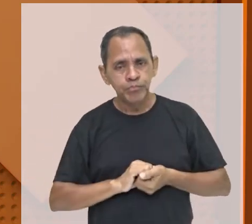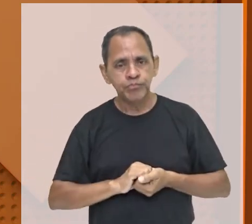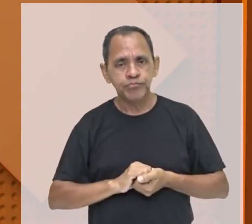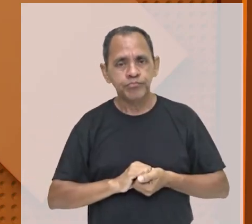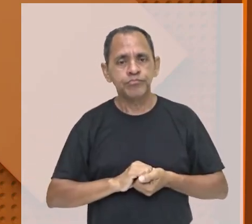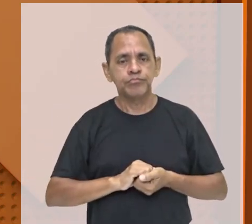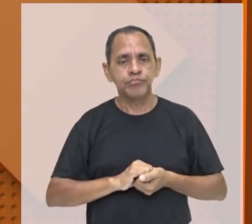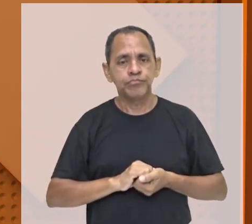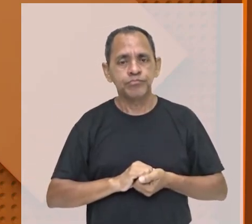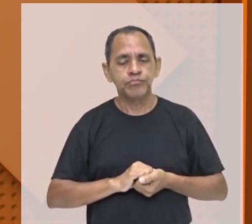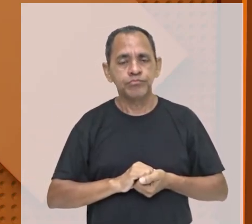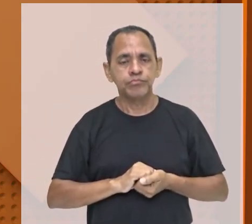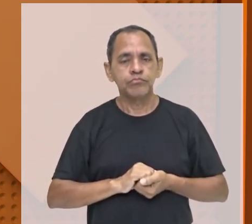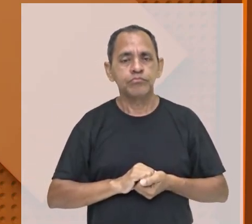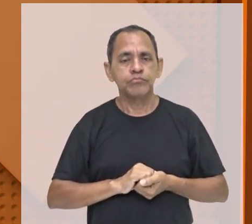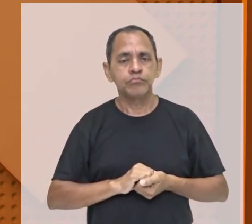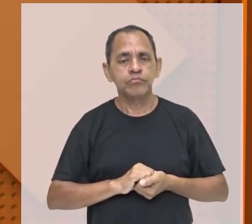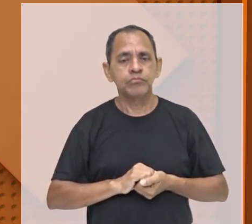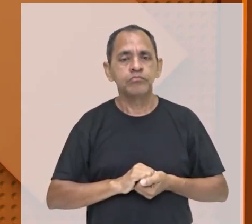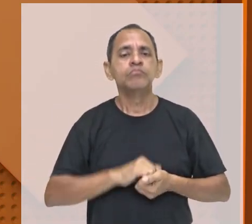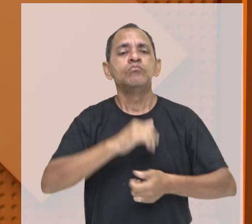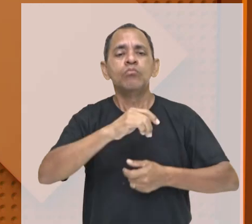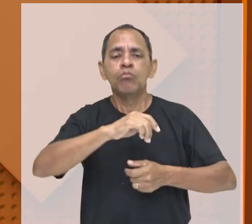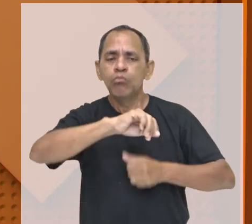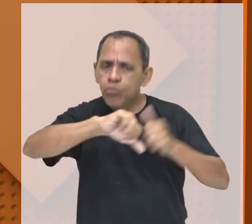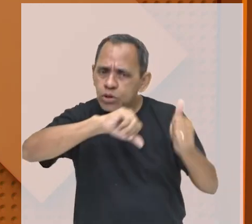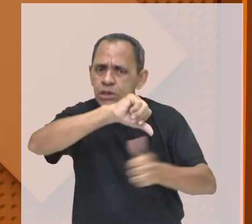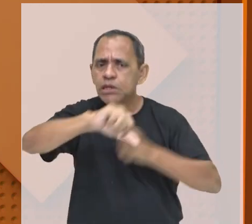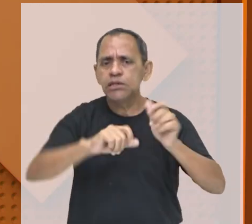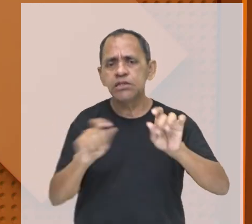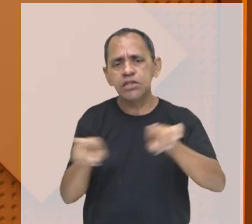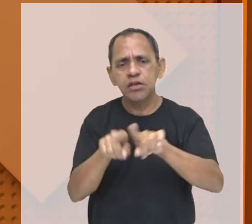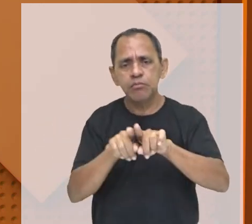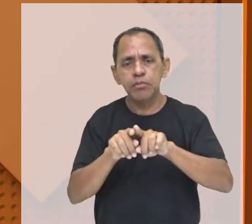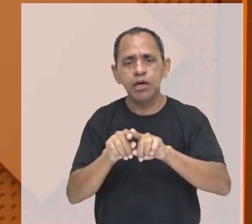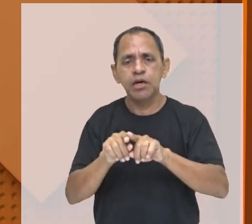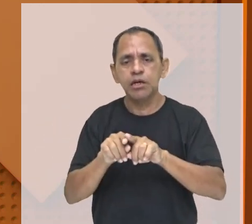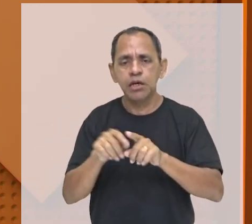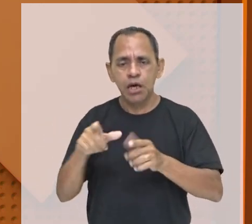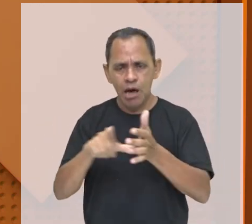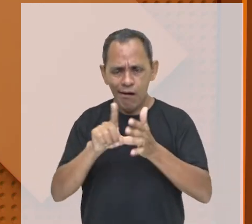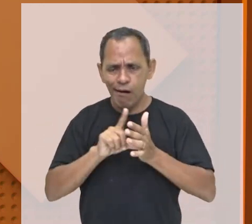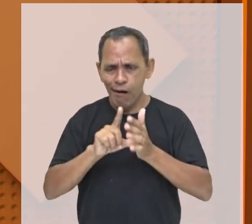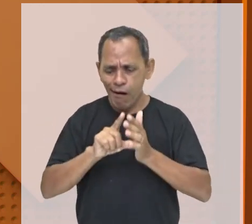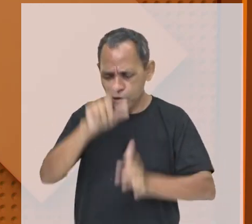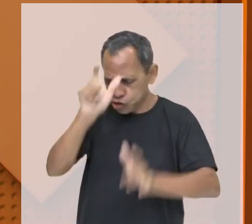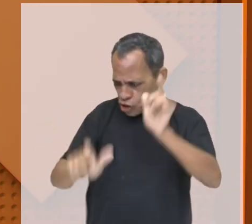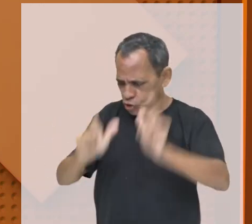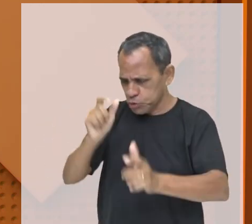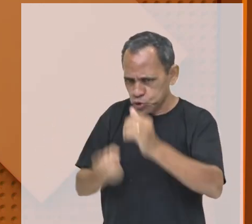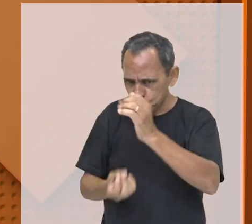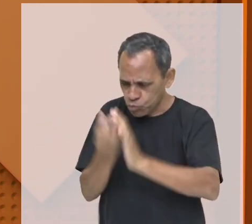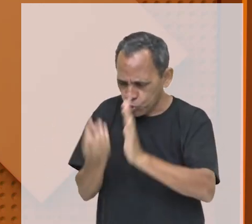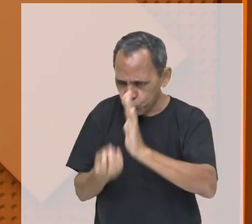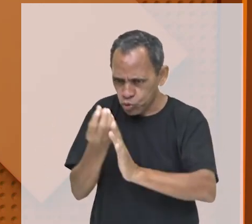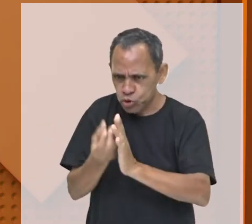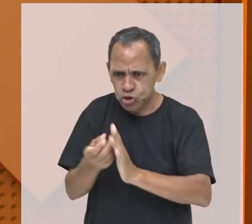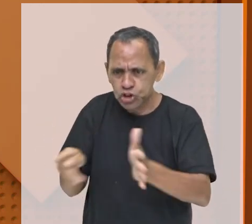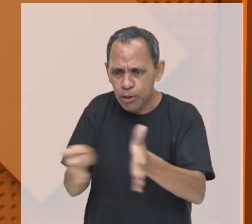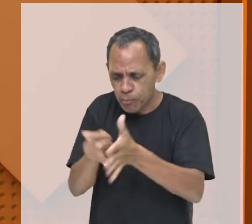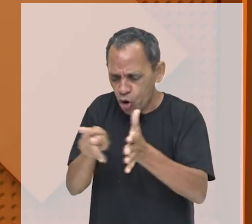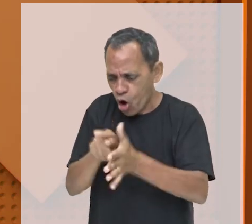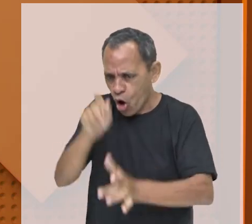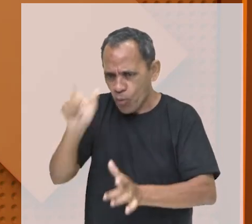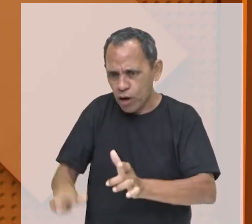gente sai daquela parte ali de somente fazer o artesanato, somente uma pessoa produzindo, né? Às vezes